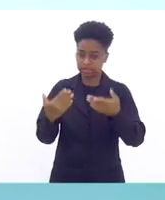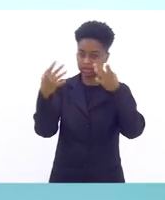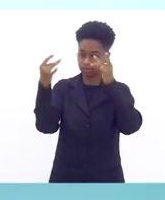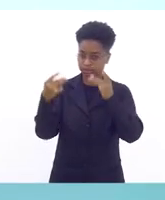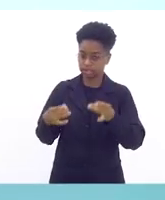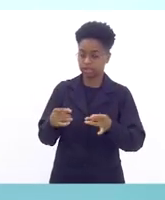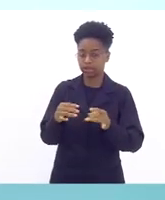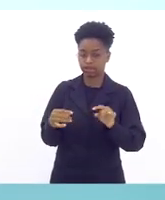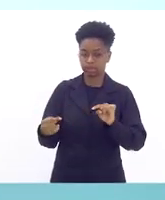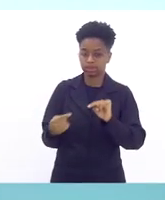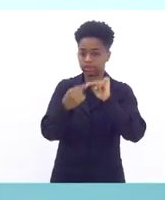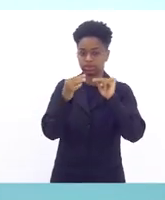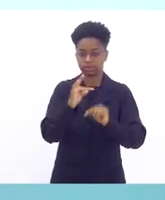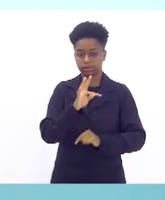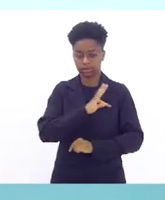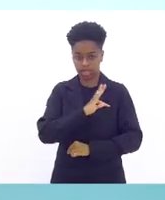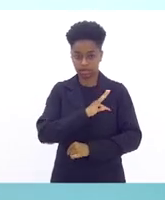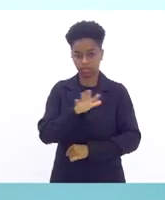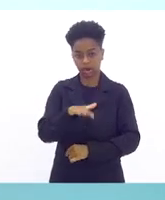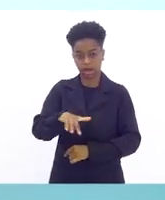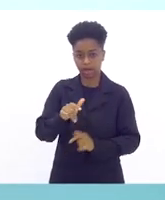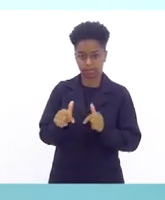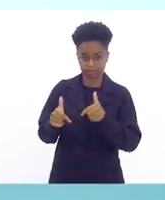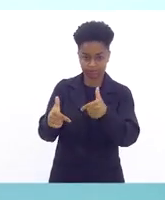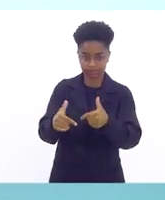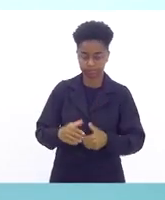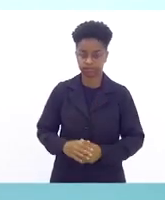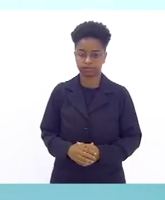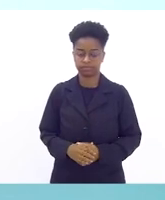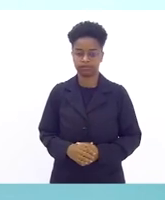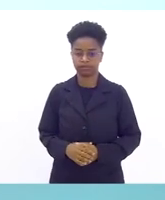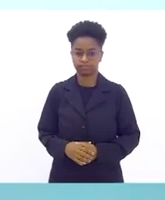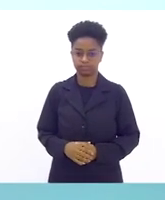do fecan na parte de execução